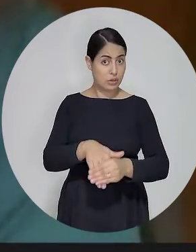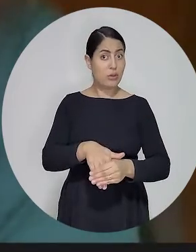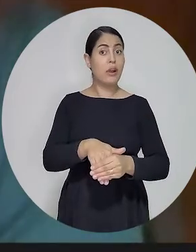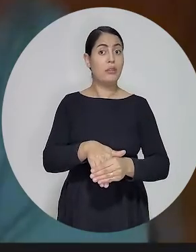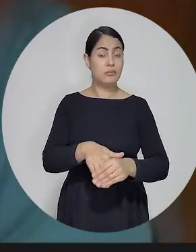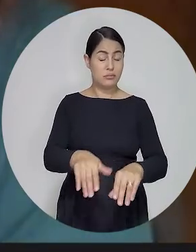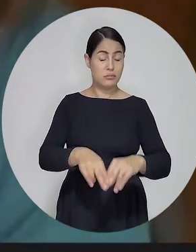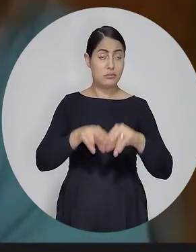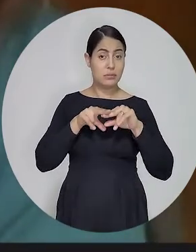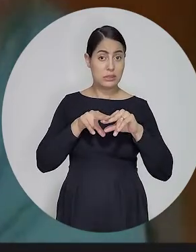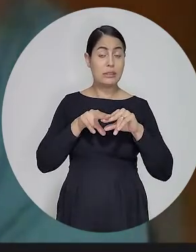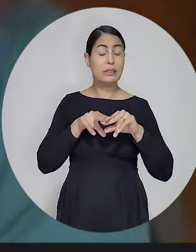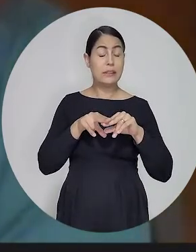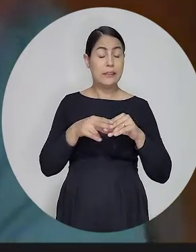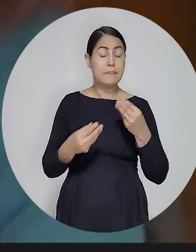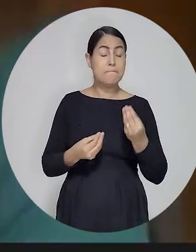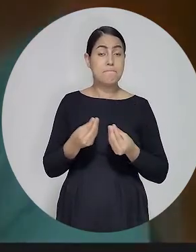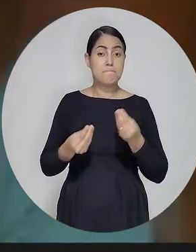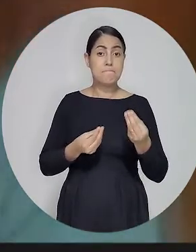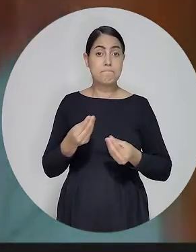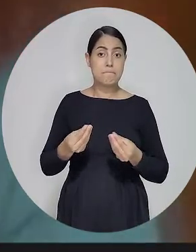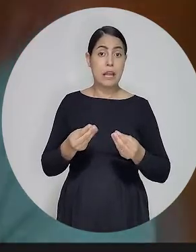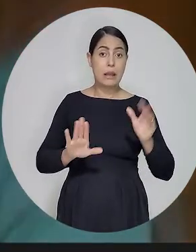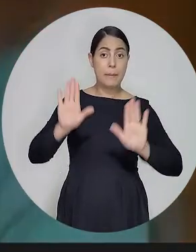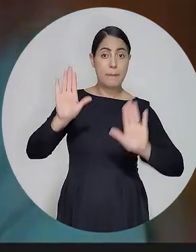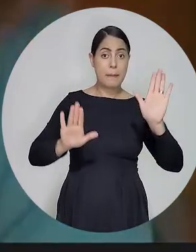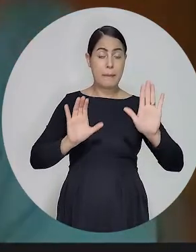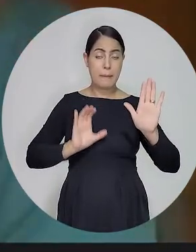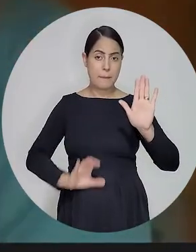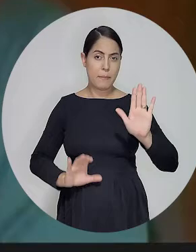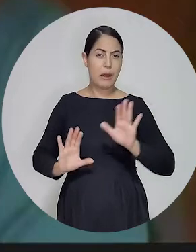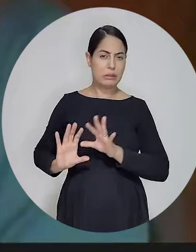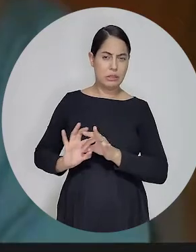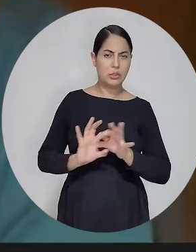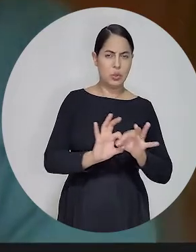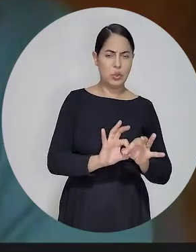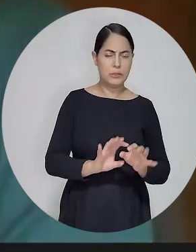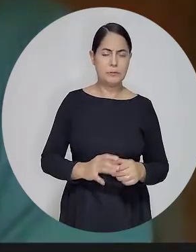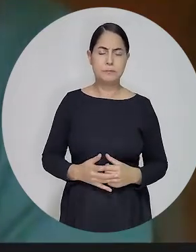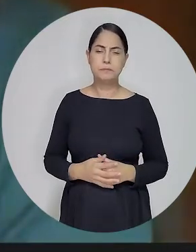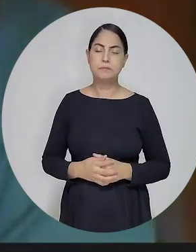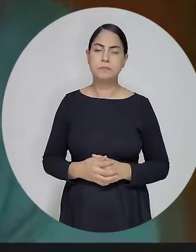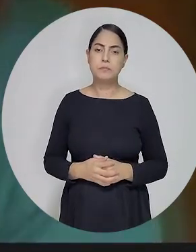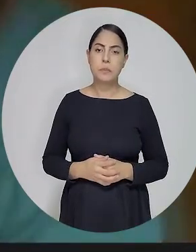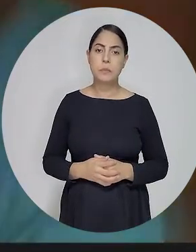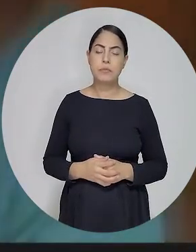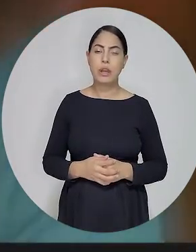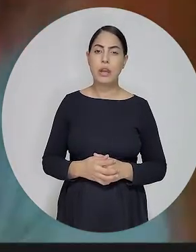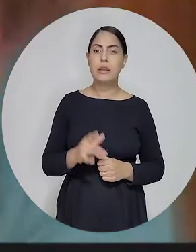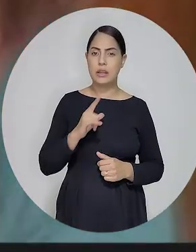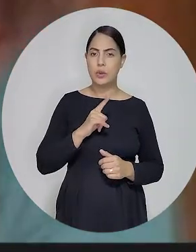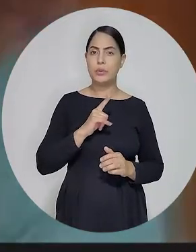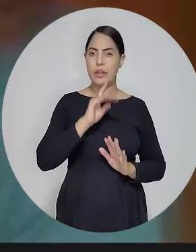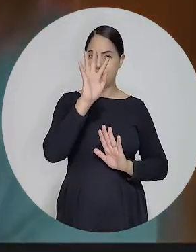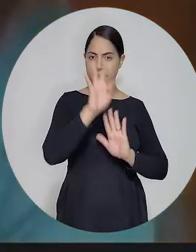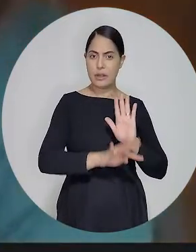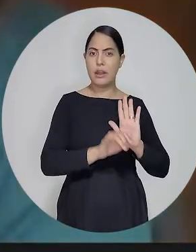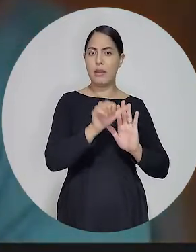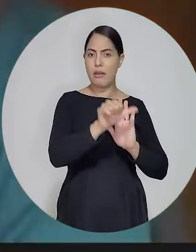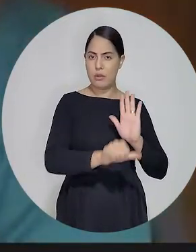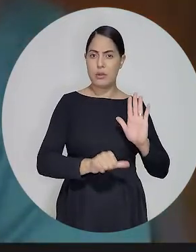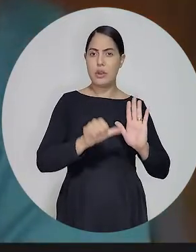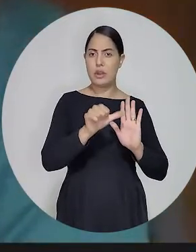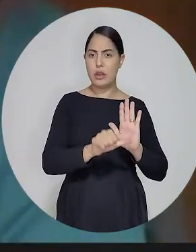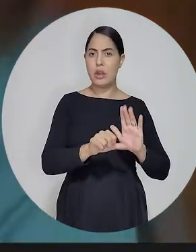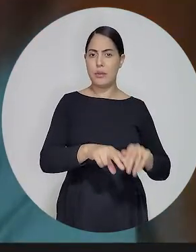enfrentado pela Justiça Eleitoral no que se refere aos registros de candidatura. Essas